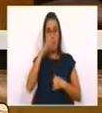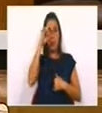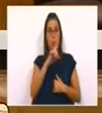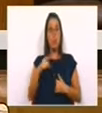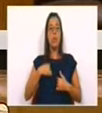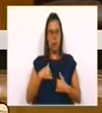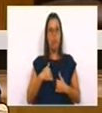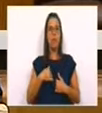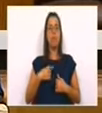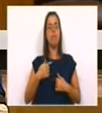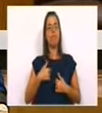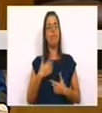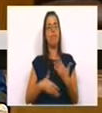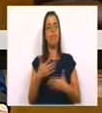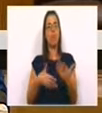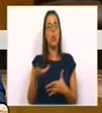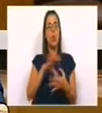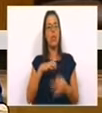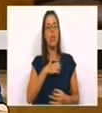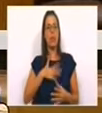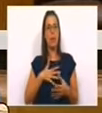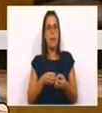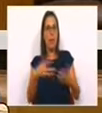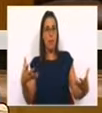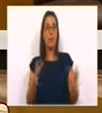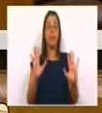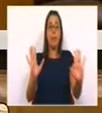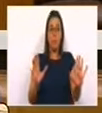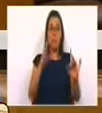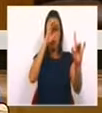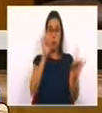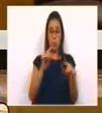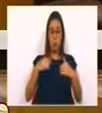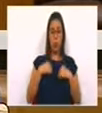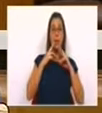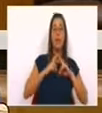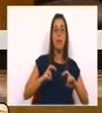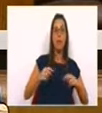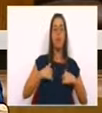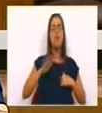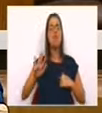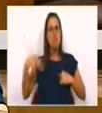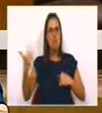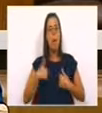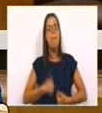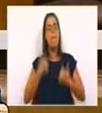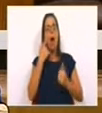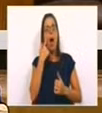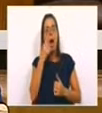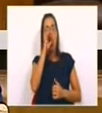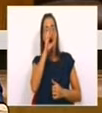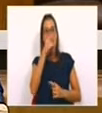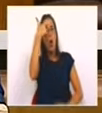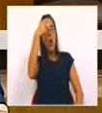e promover a sua imersão em contexto empresarial, de modo a que os docentes e investigadores possam melhor conhecer